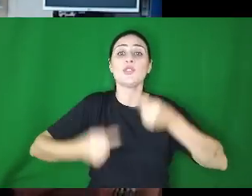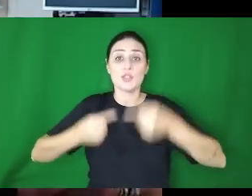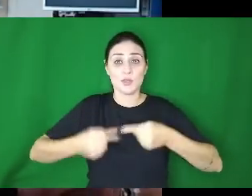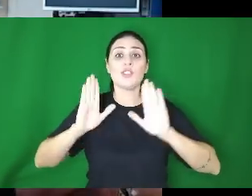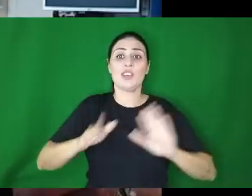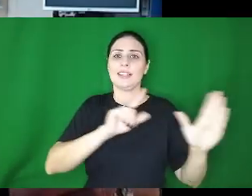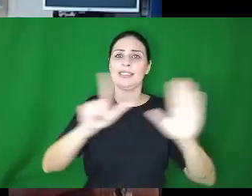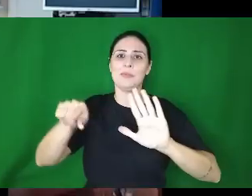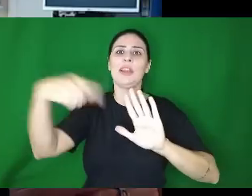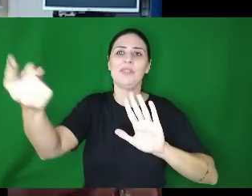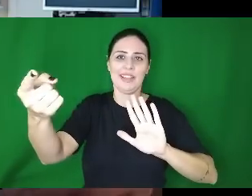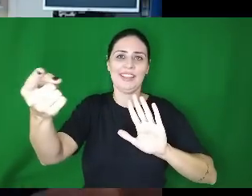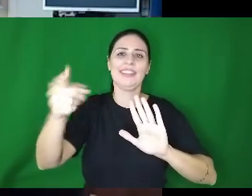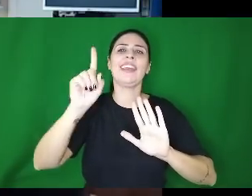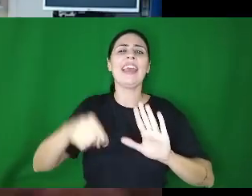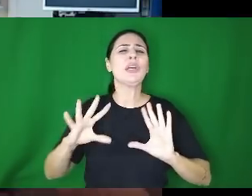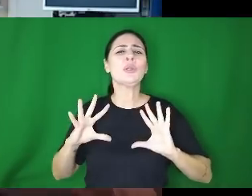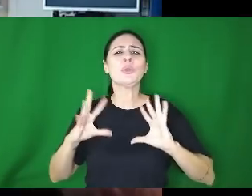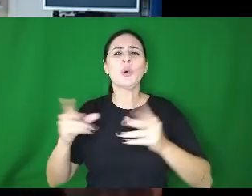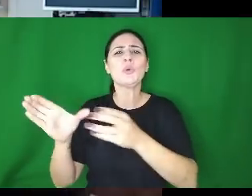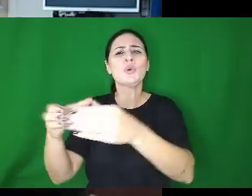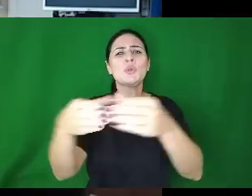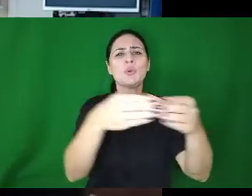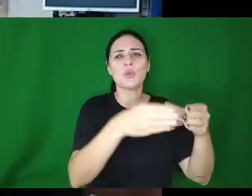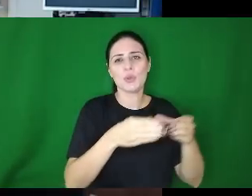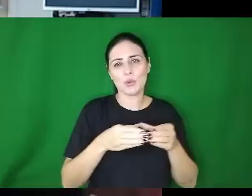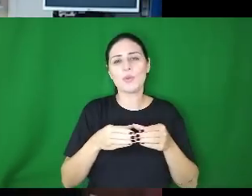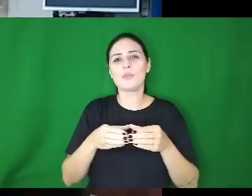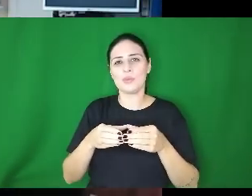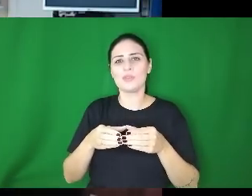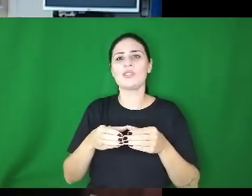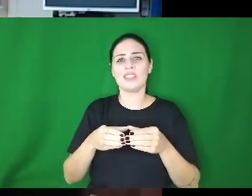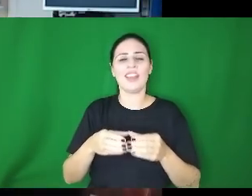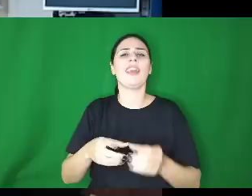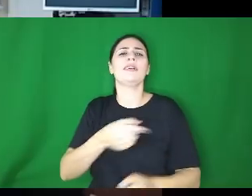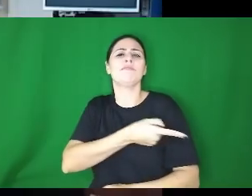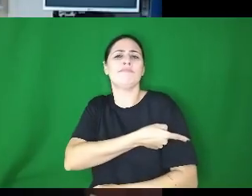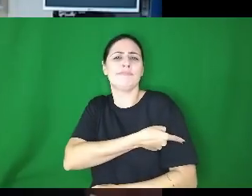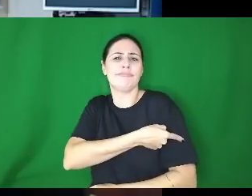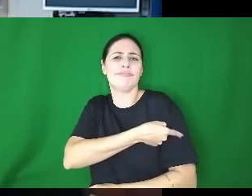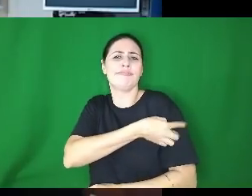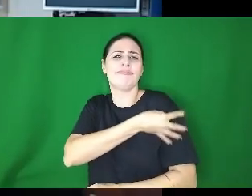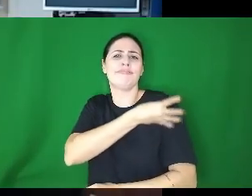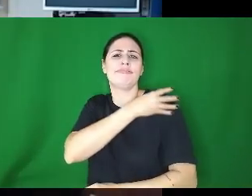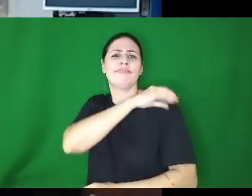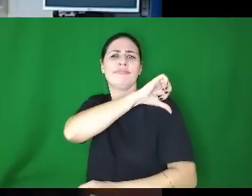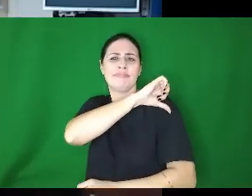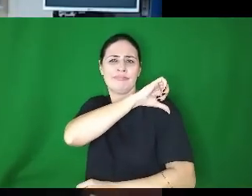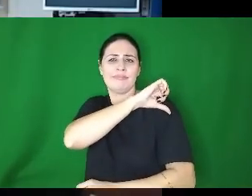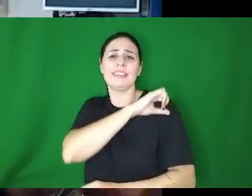poder tentar organizar um pouco a rede, orientando um pouquinho a questão do ensino remoto, mas